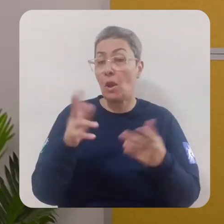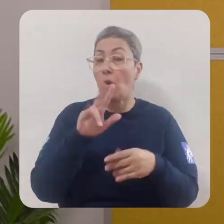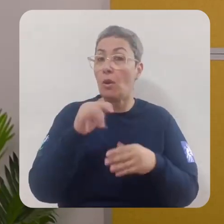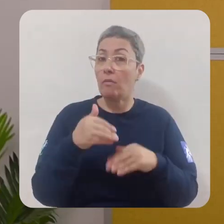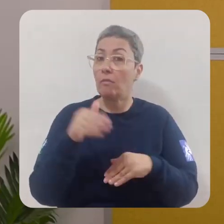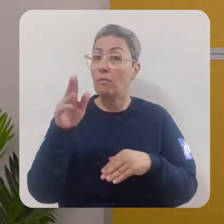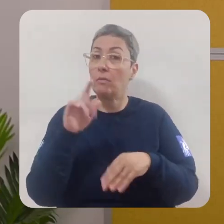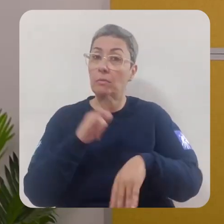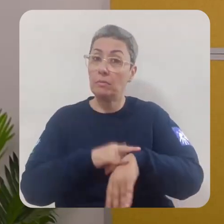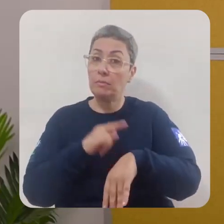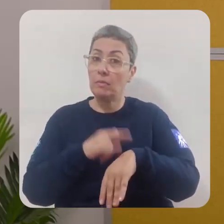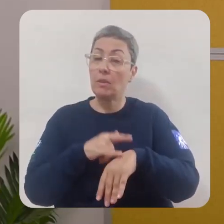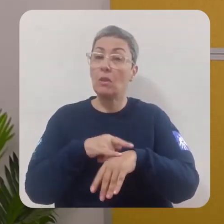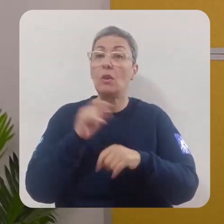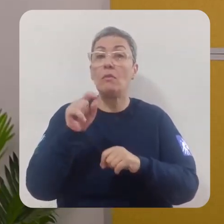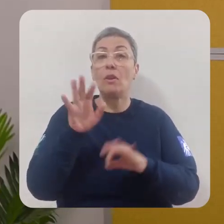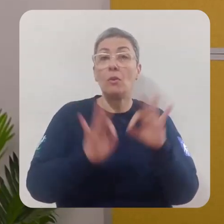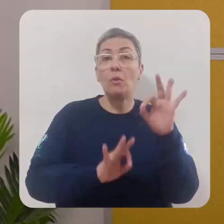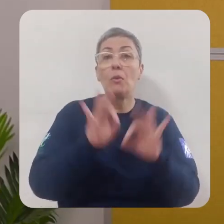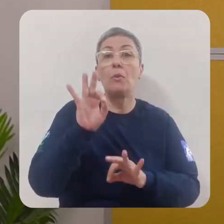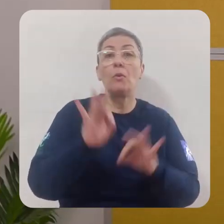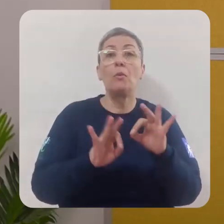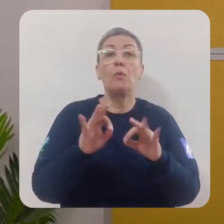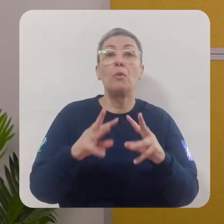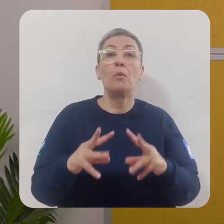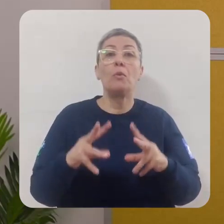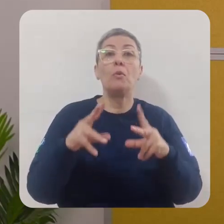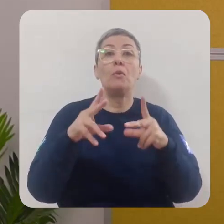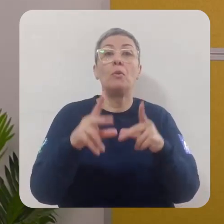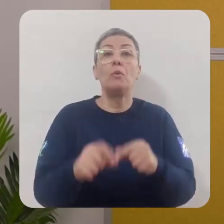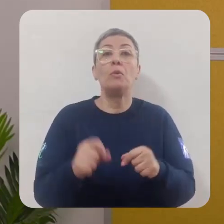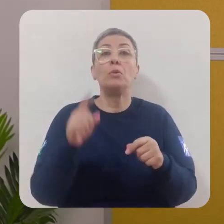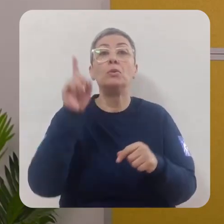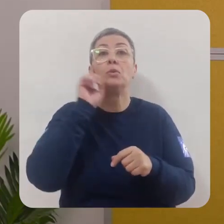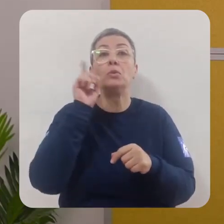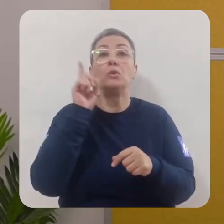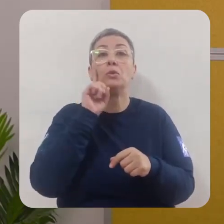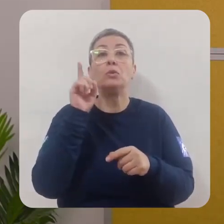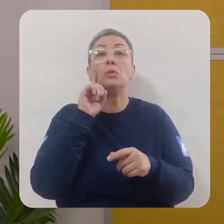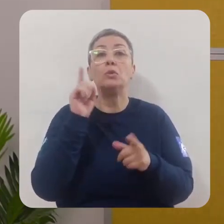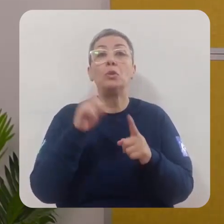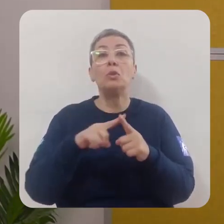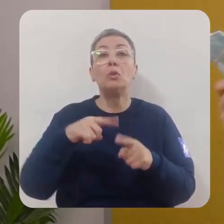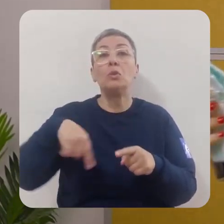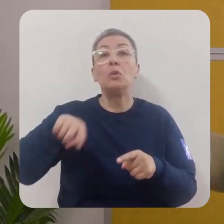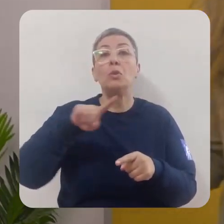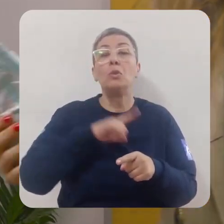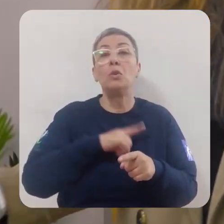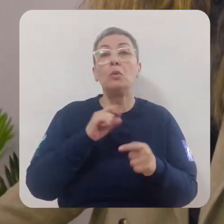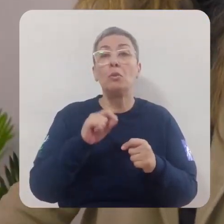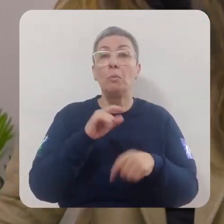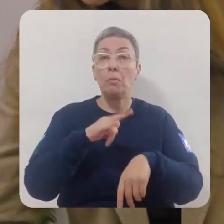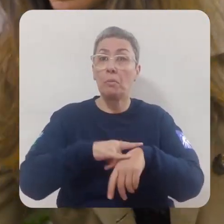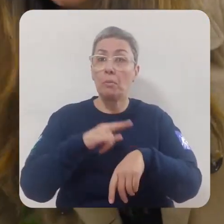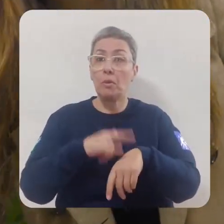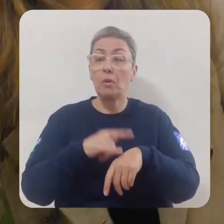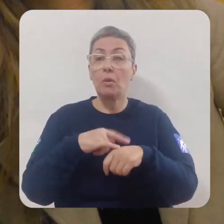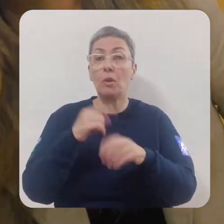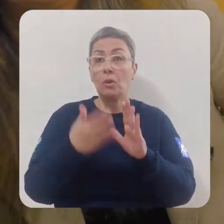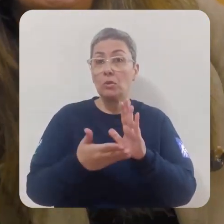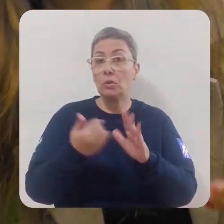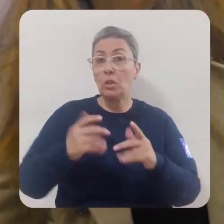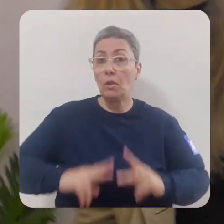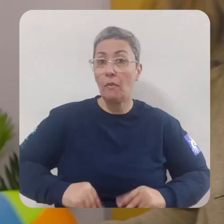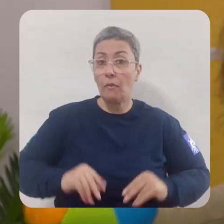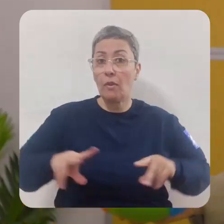Então agora nós vamos ao banheiro. Então eu vou organizando todos os dias para ele, falando, olha, nós vamos no